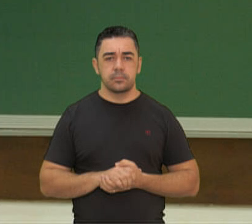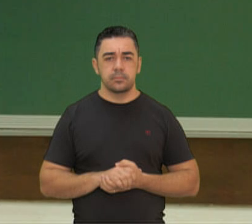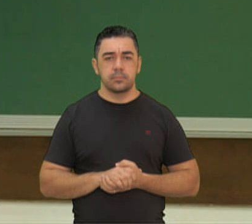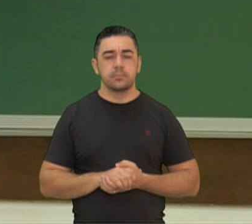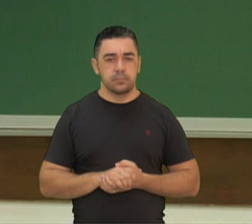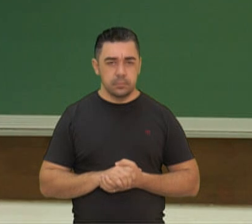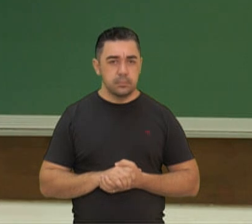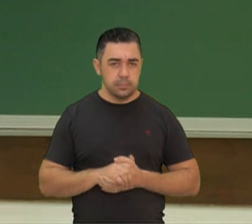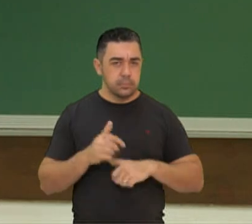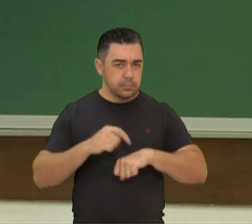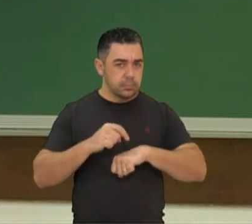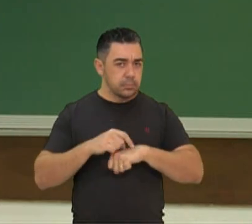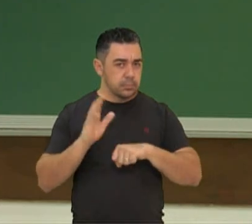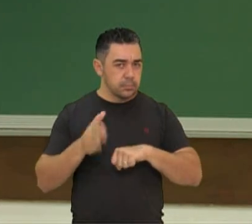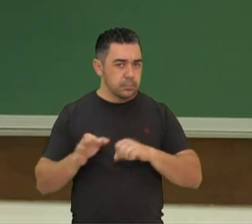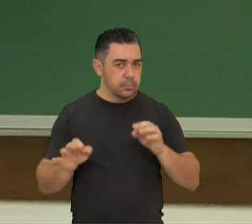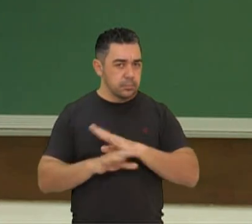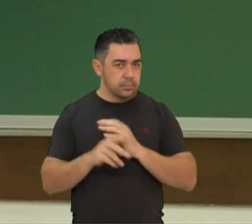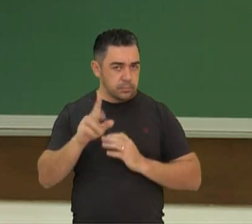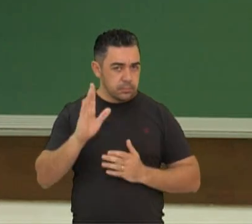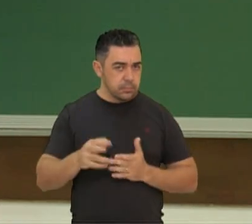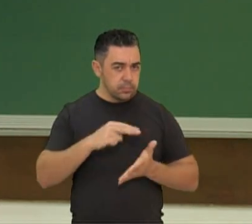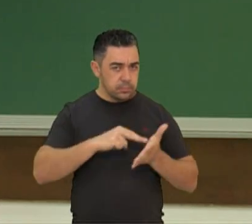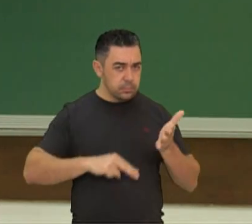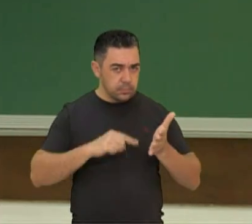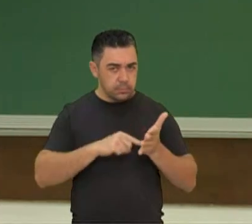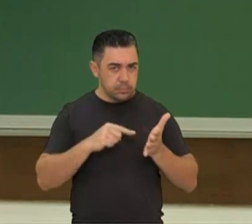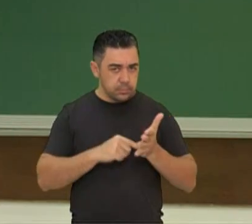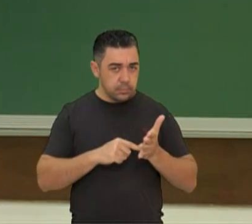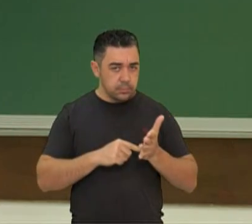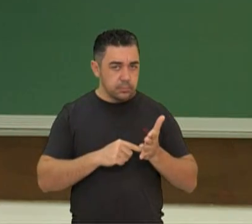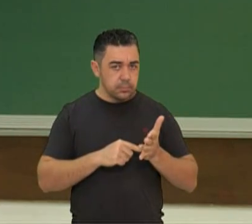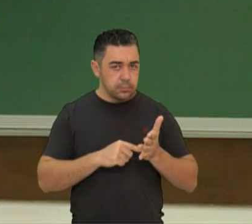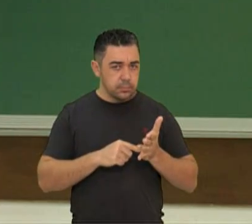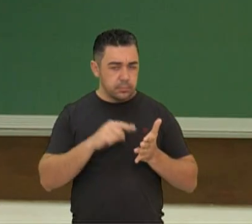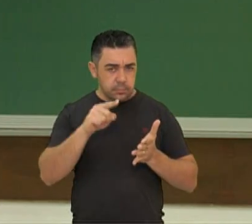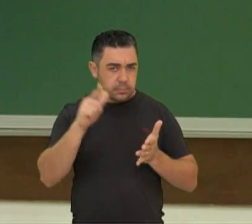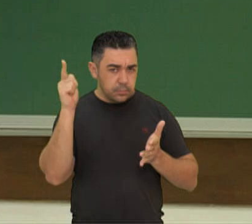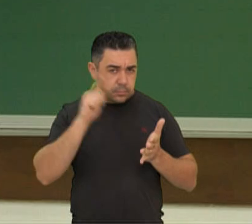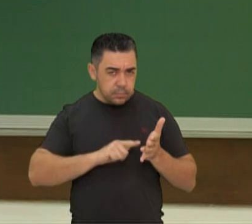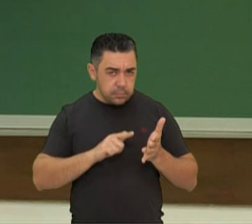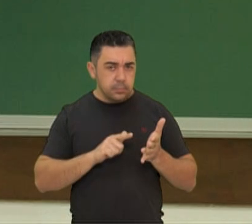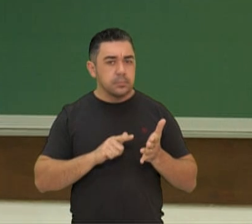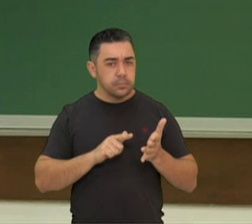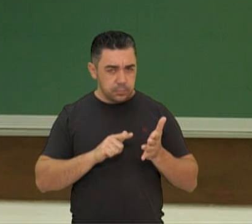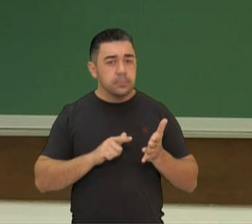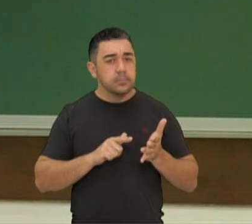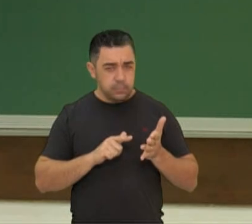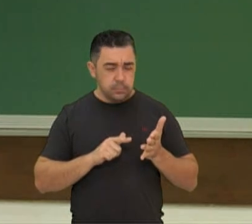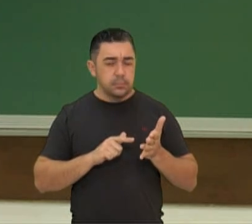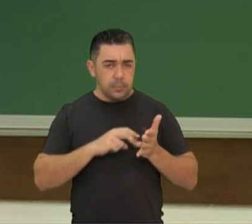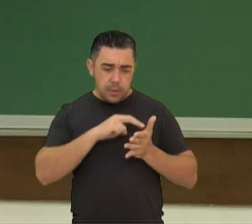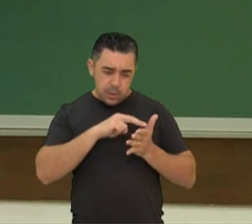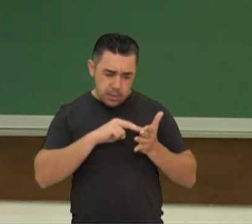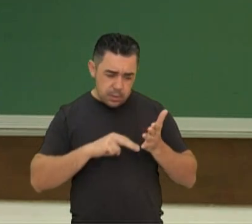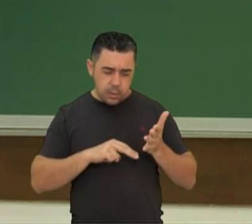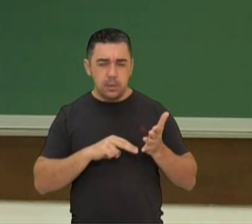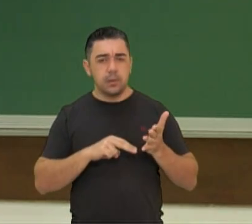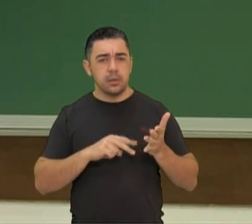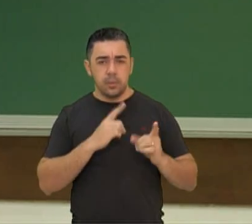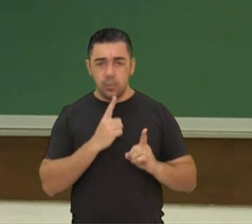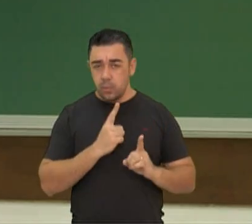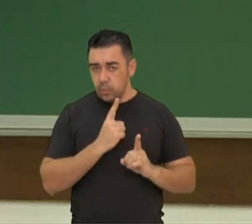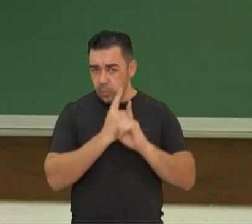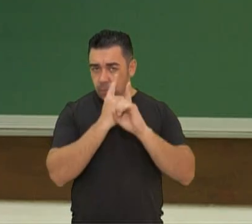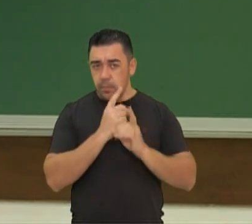Pessoal, deu tempo? Leram? Leia o fragmento do trecho, tá? Conseguiram fazer a releitura desse fragmento